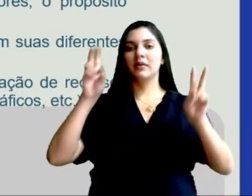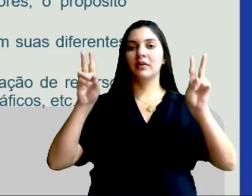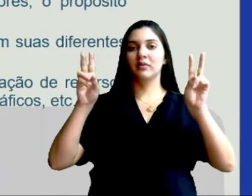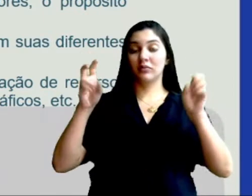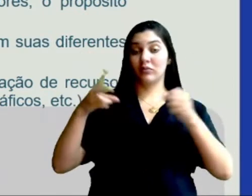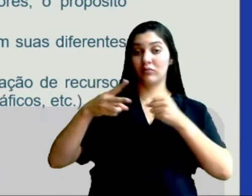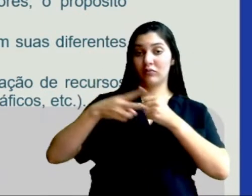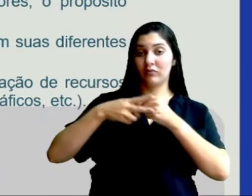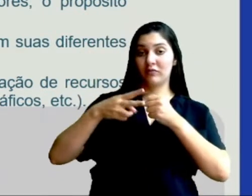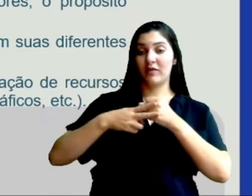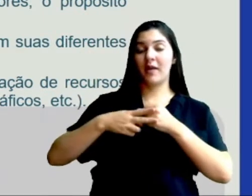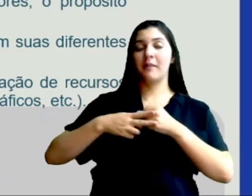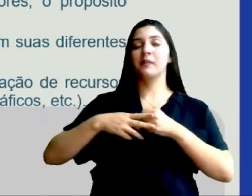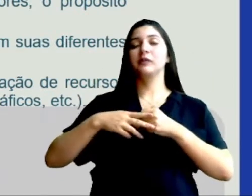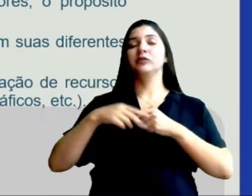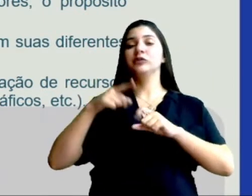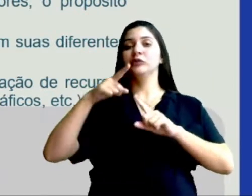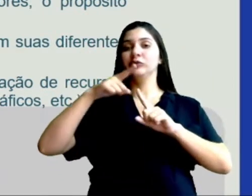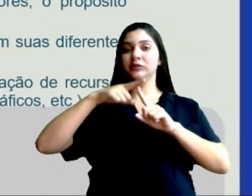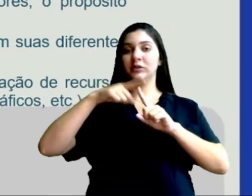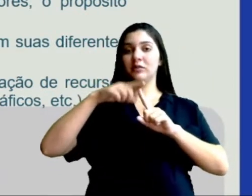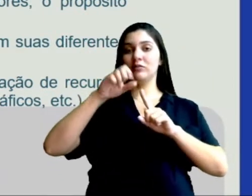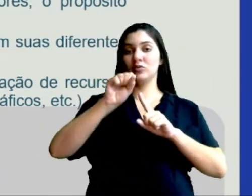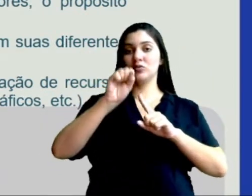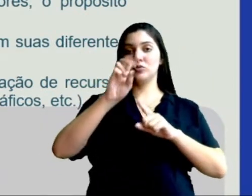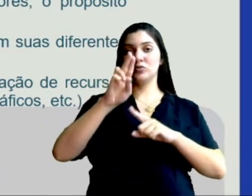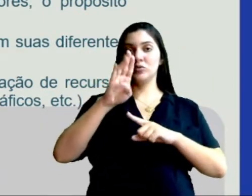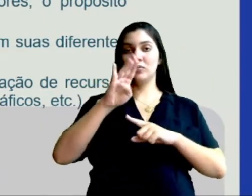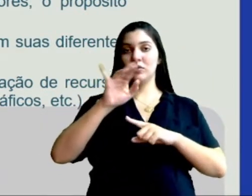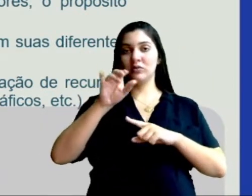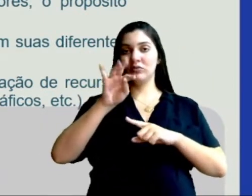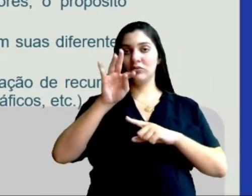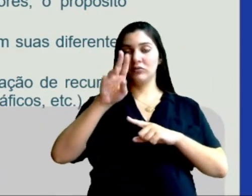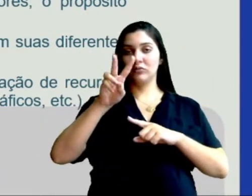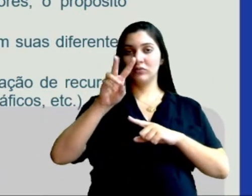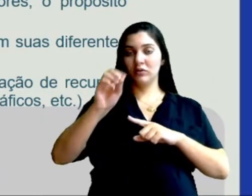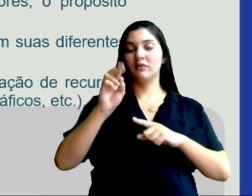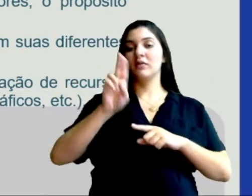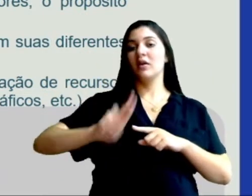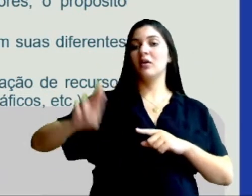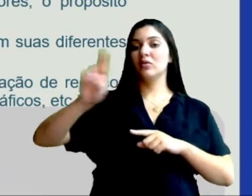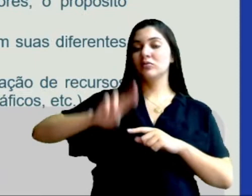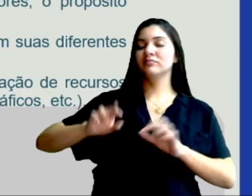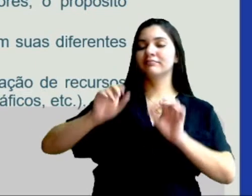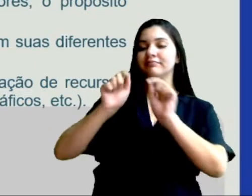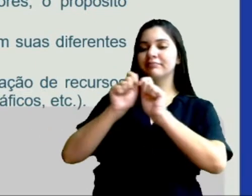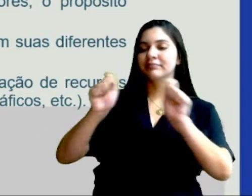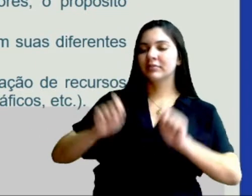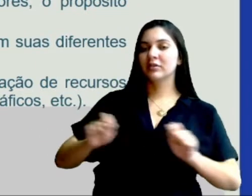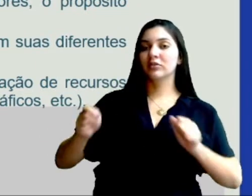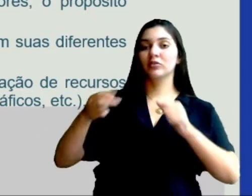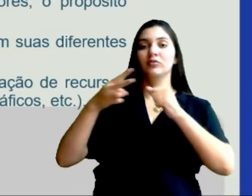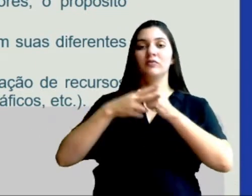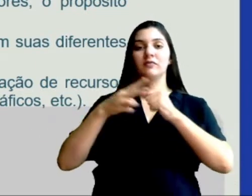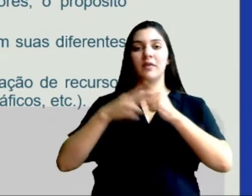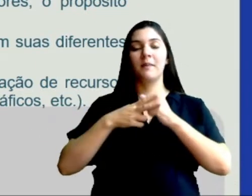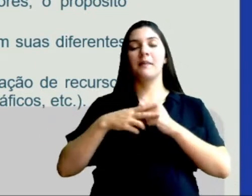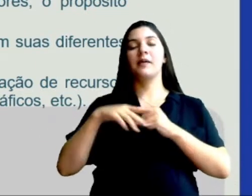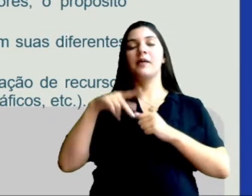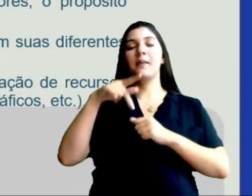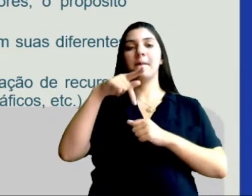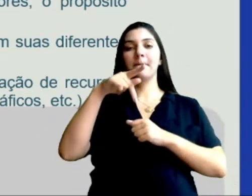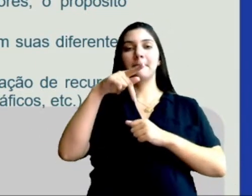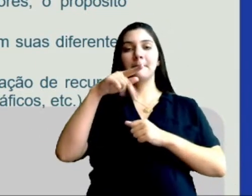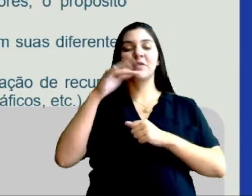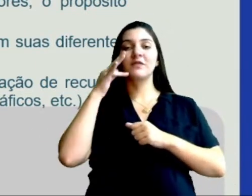os verbos no modo subjuntivo e a utilizar as estruturas verbais no pretérito imperfeito deste